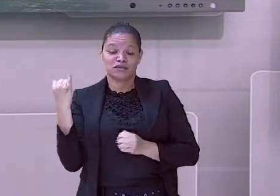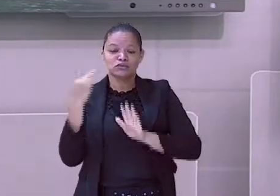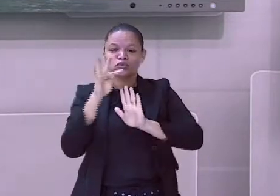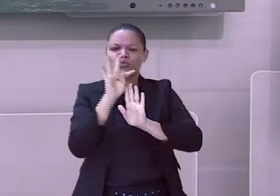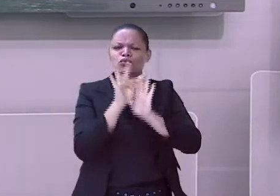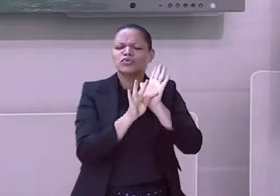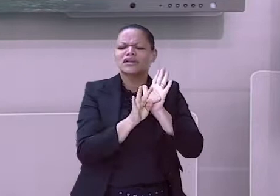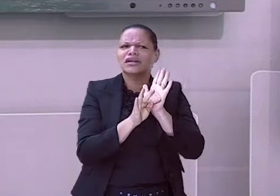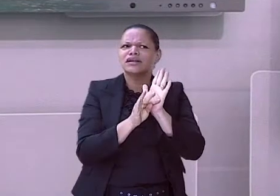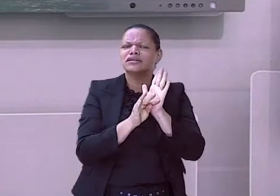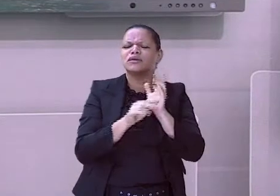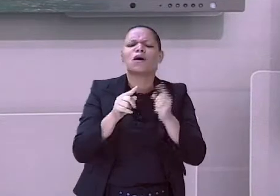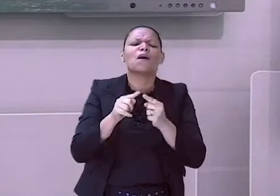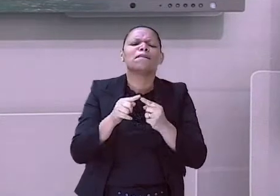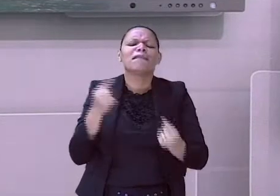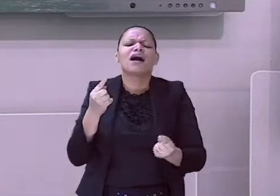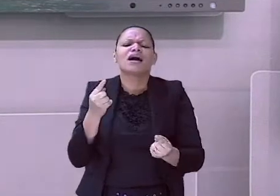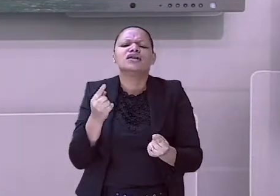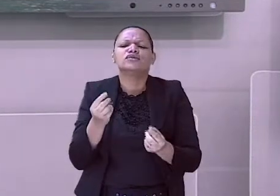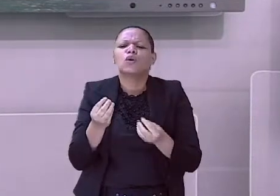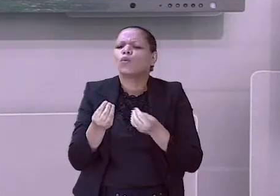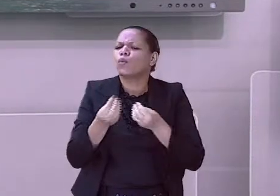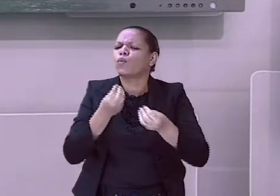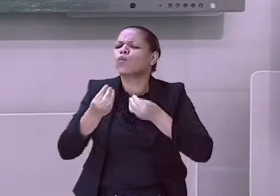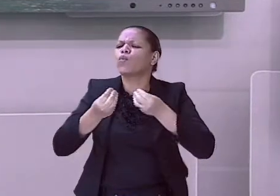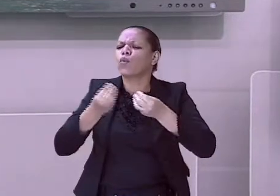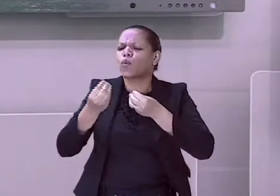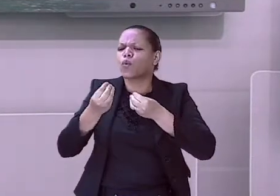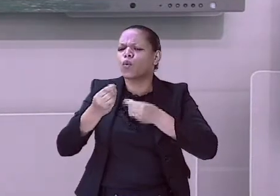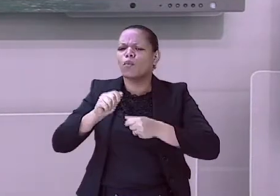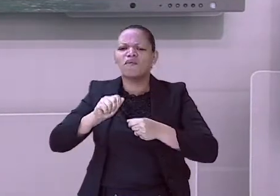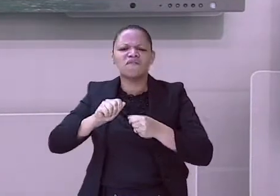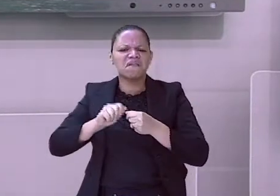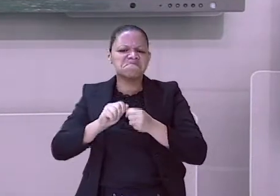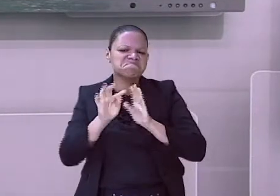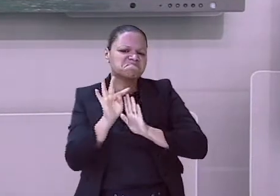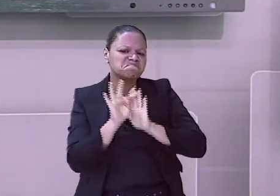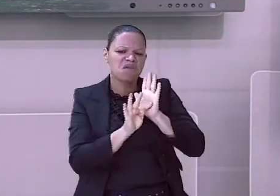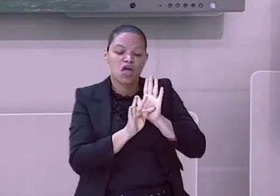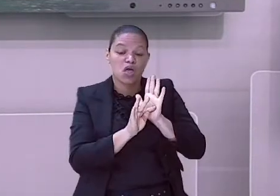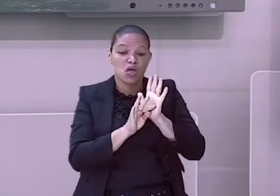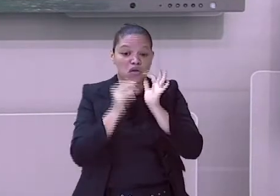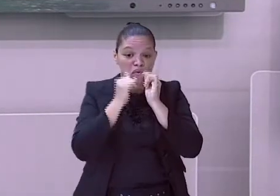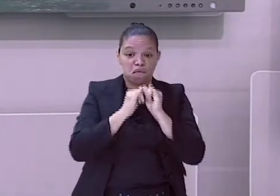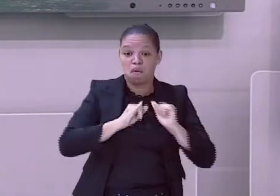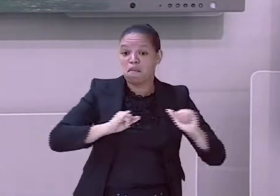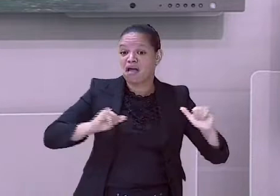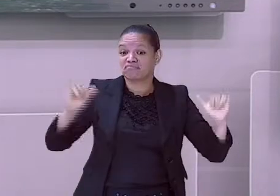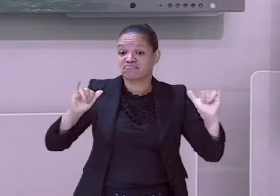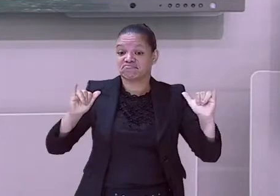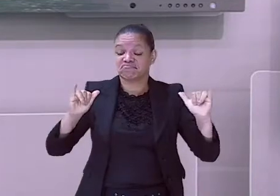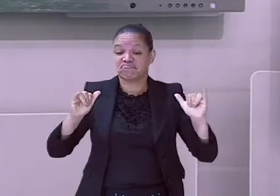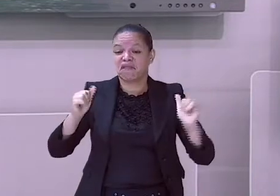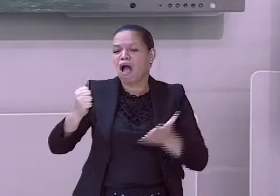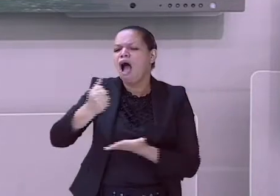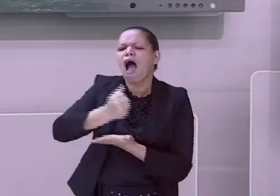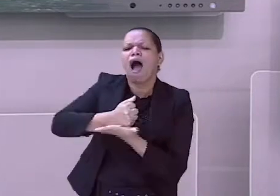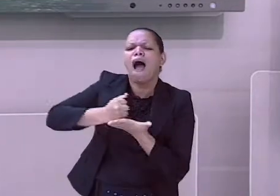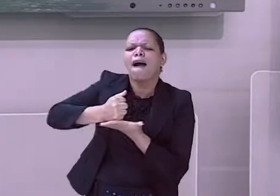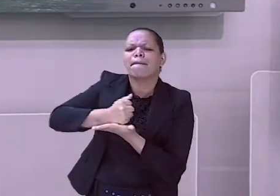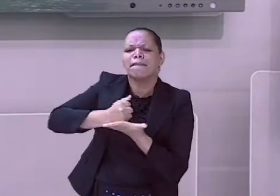qual é a base desse texto? Você poderia me dizer, texto informativo traz